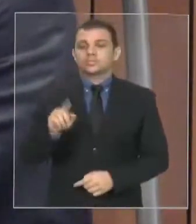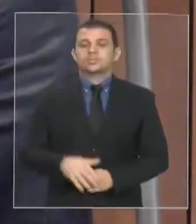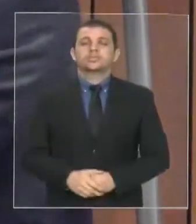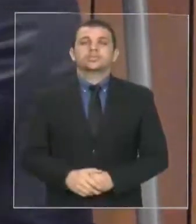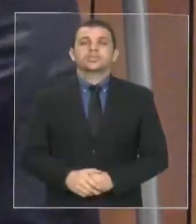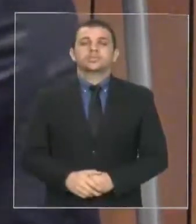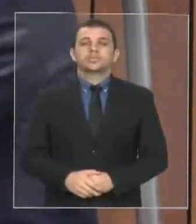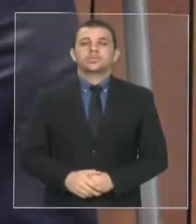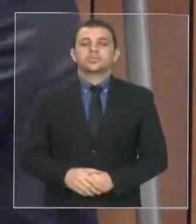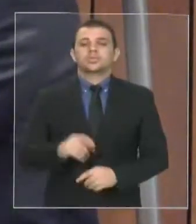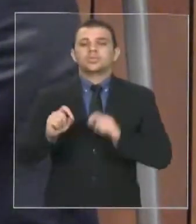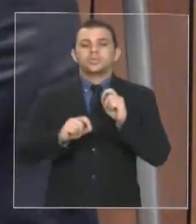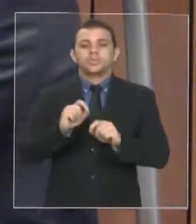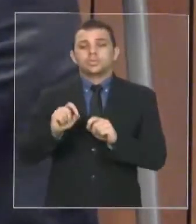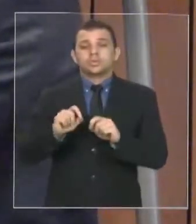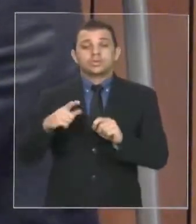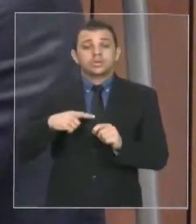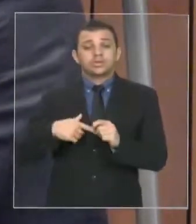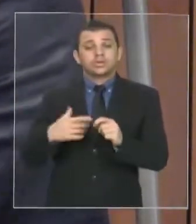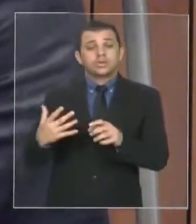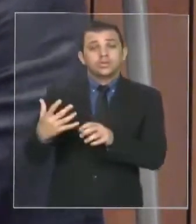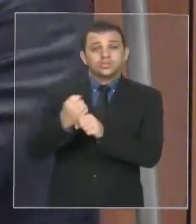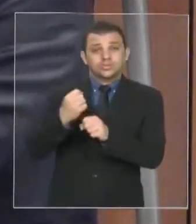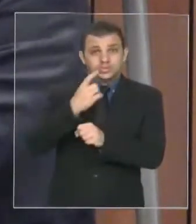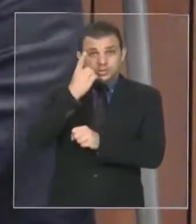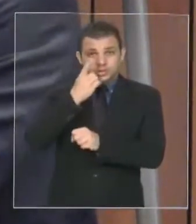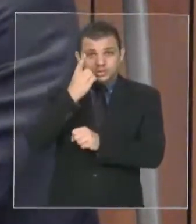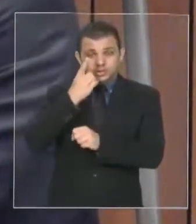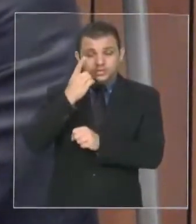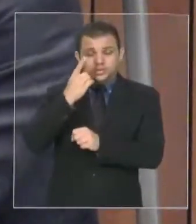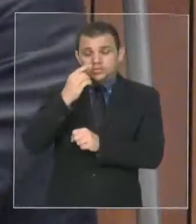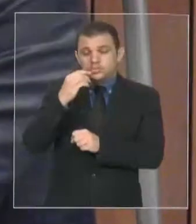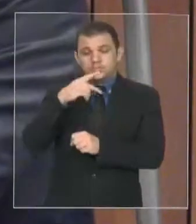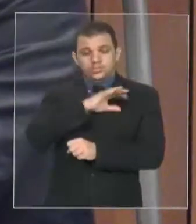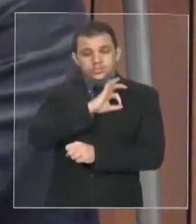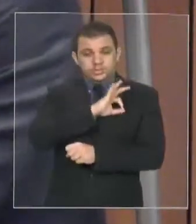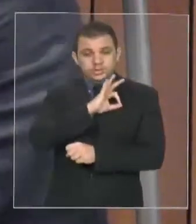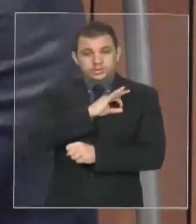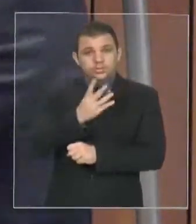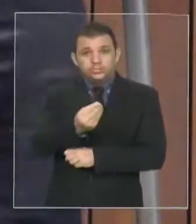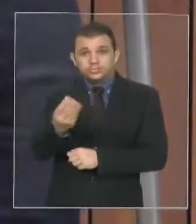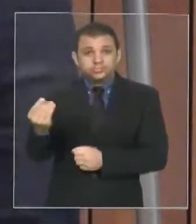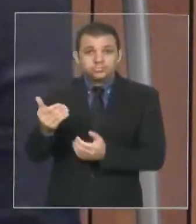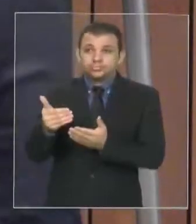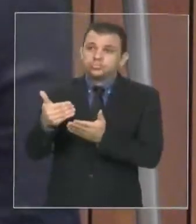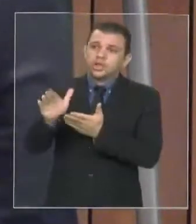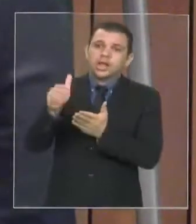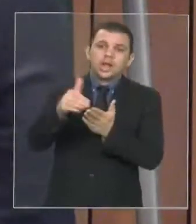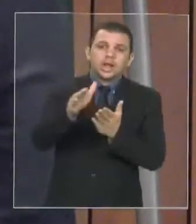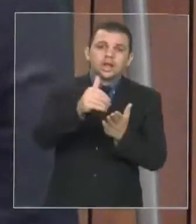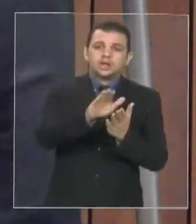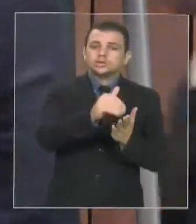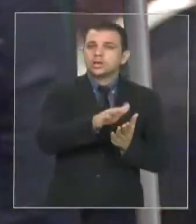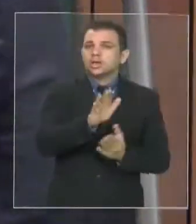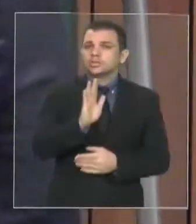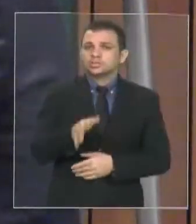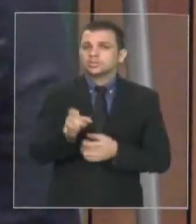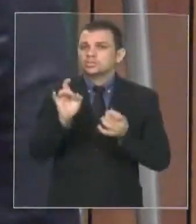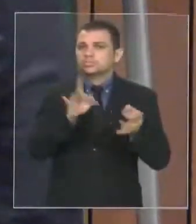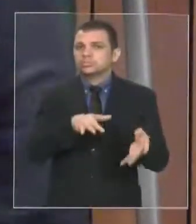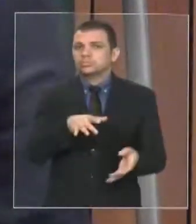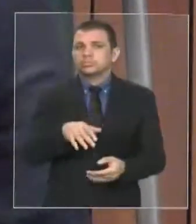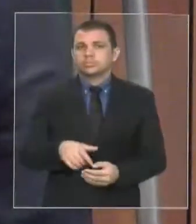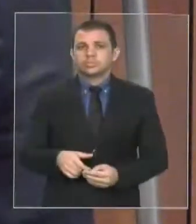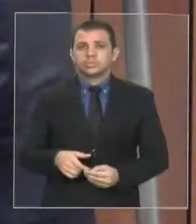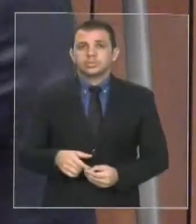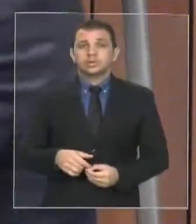O efetivo saiu. Quantos policiais saíram da corporação?